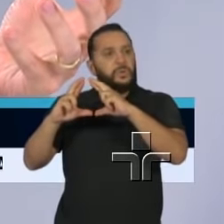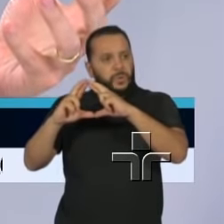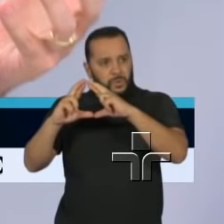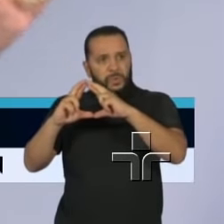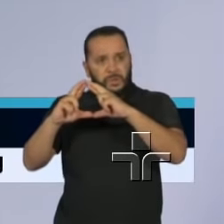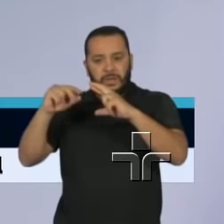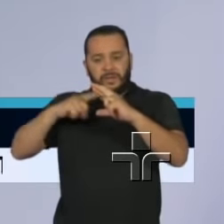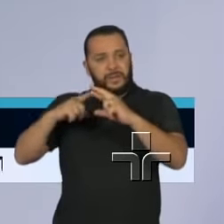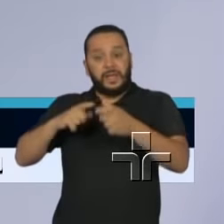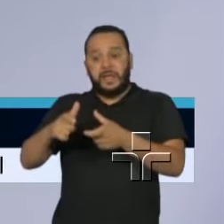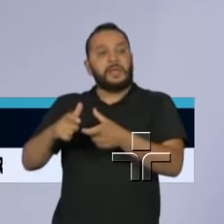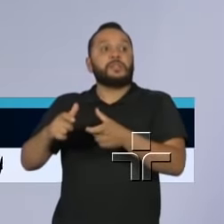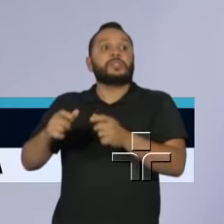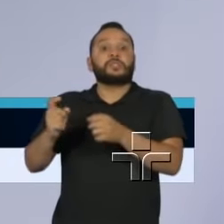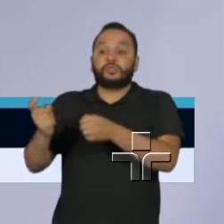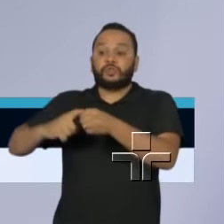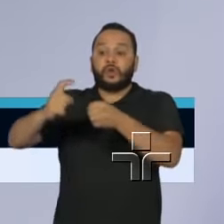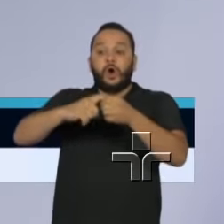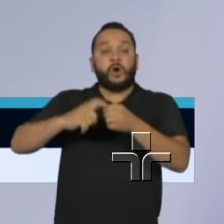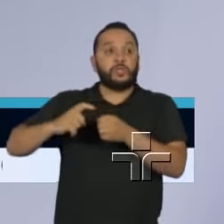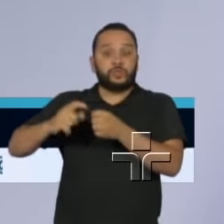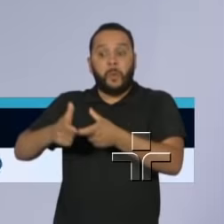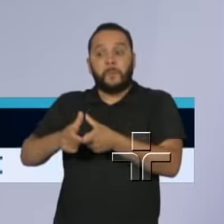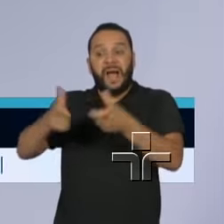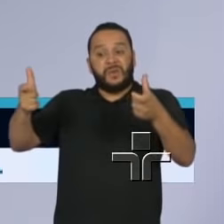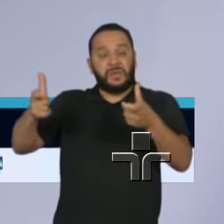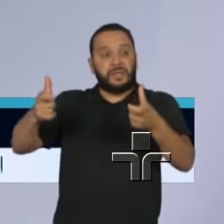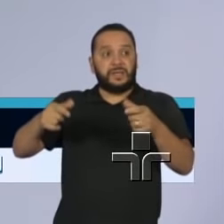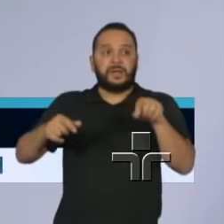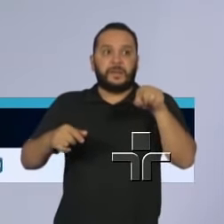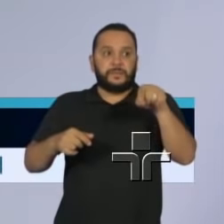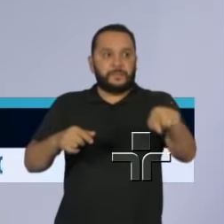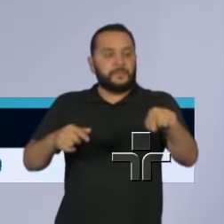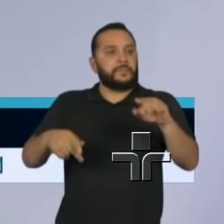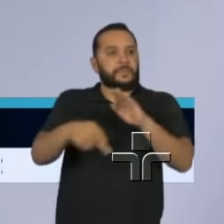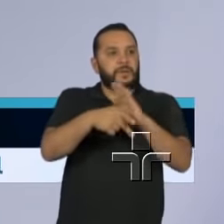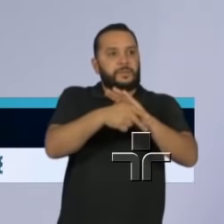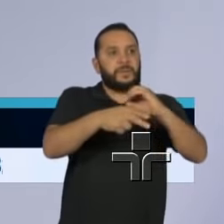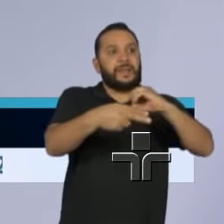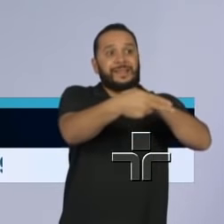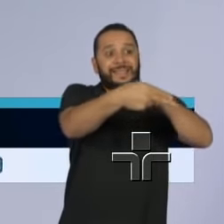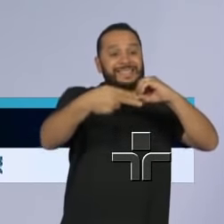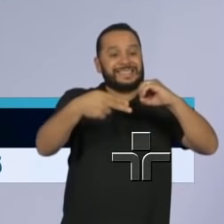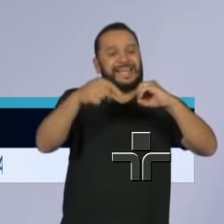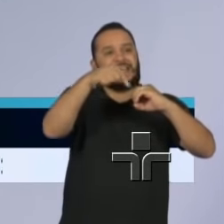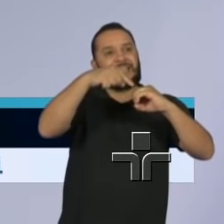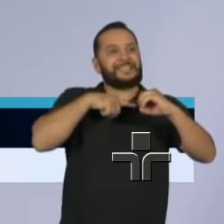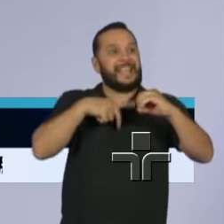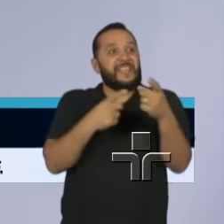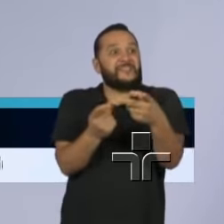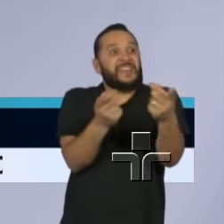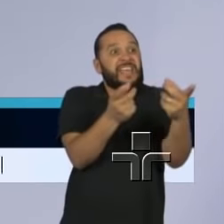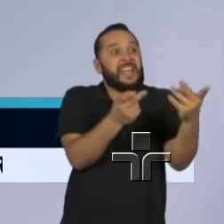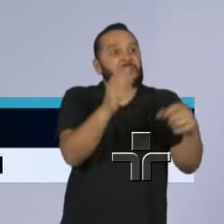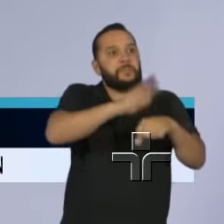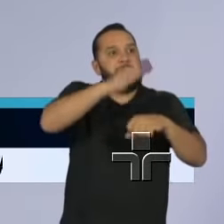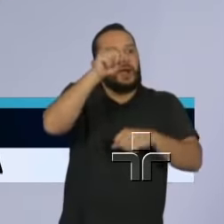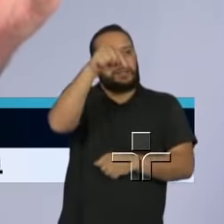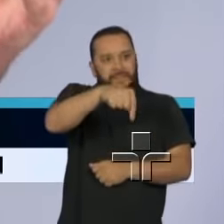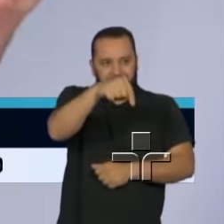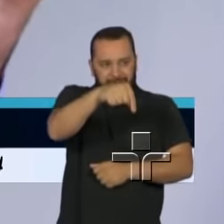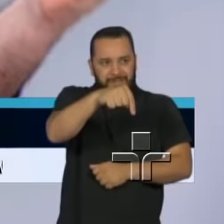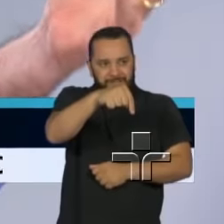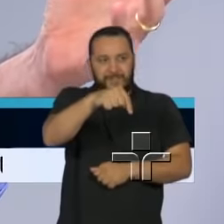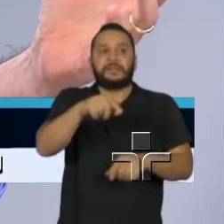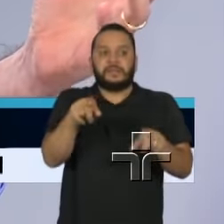societária, embora, curiosamente, a Nissan tenha a maior fatia de mercado. Há uma ligação importante, tanto